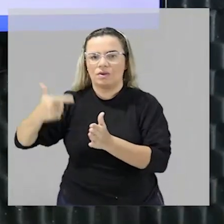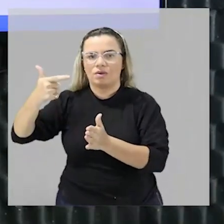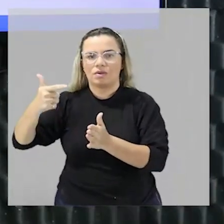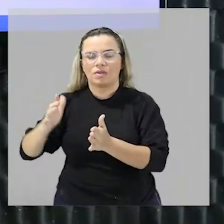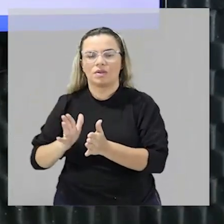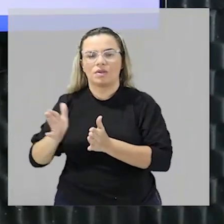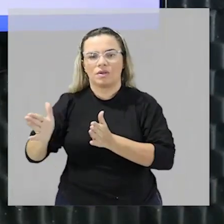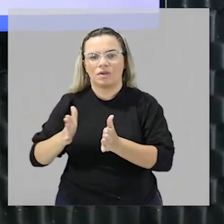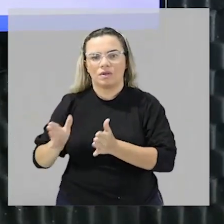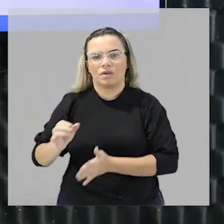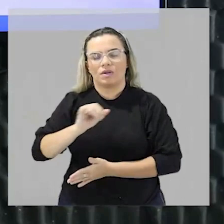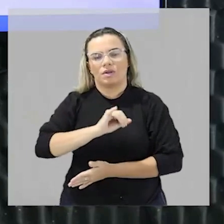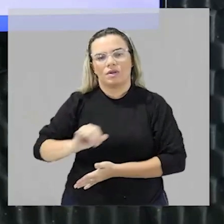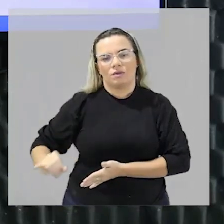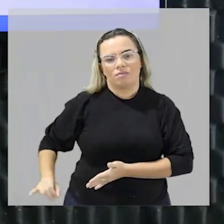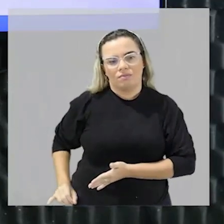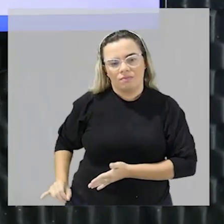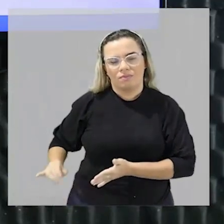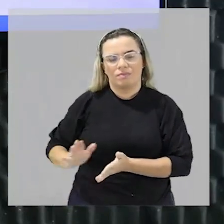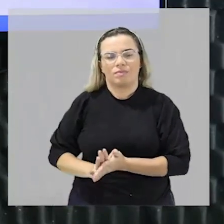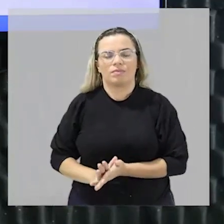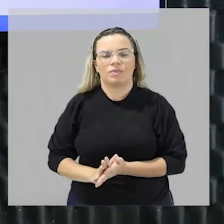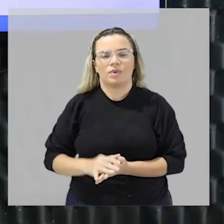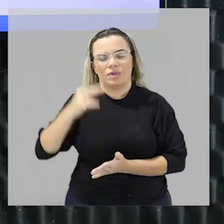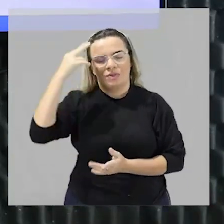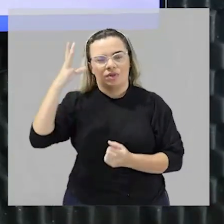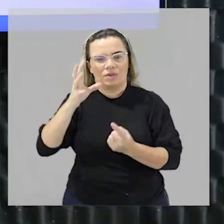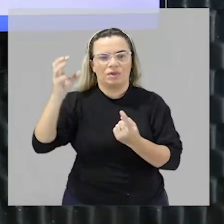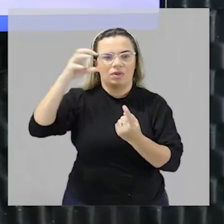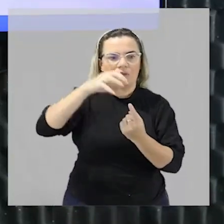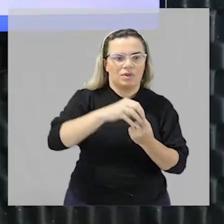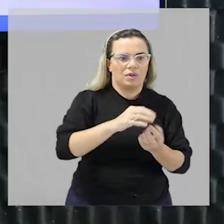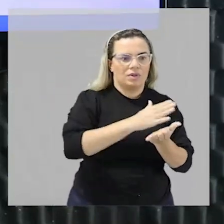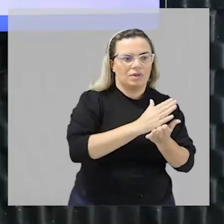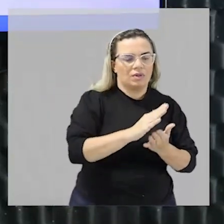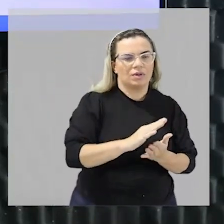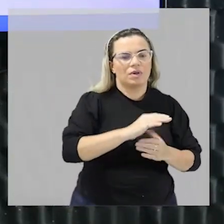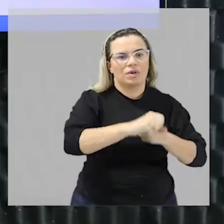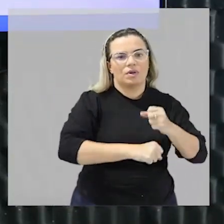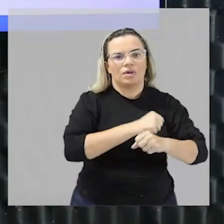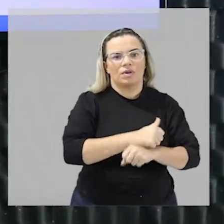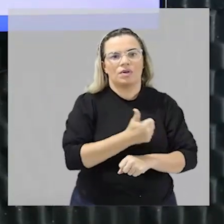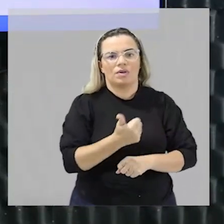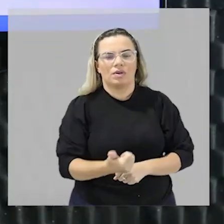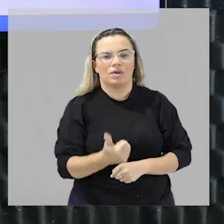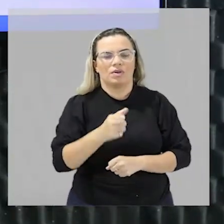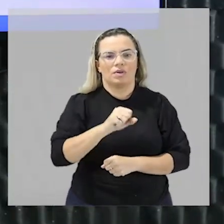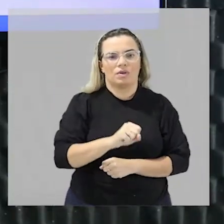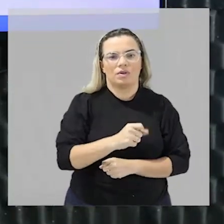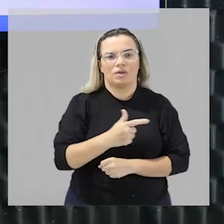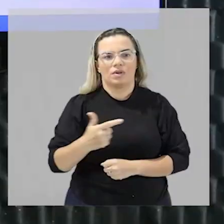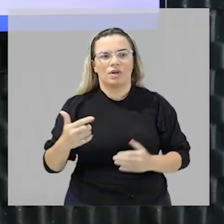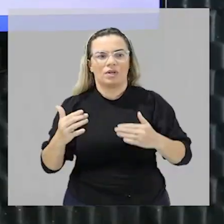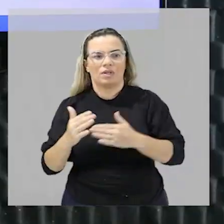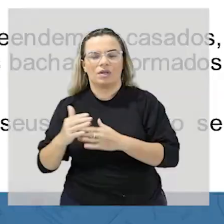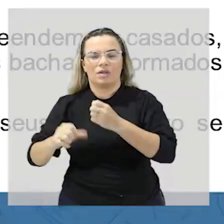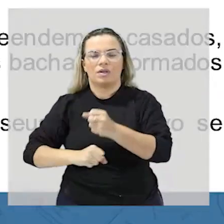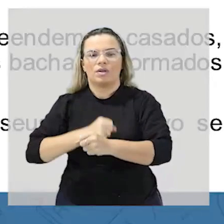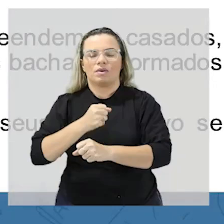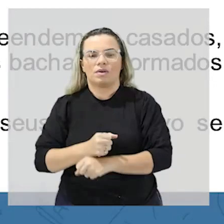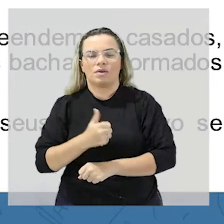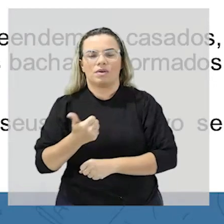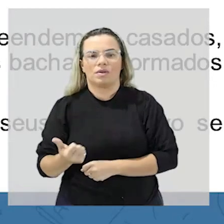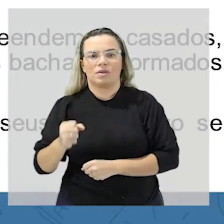império. A história da monarquia vai de 1822 até 1889. Então hoje nós